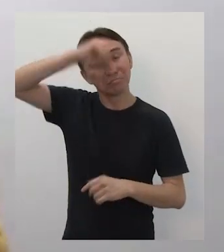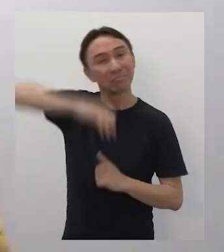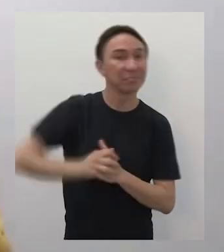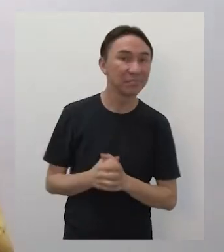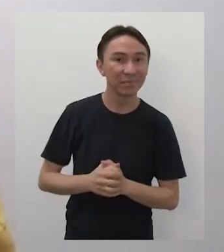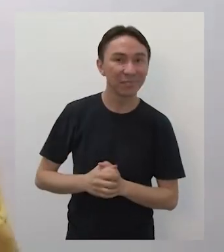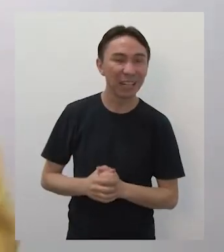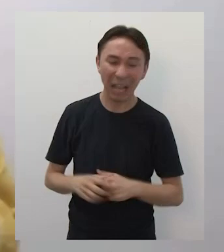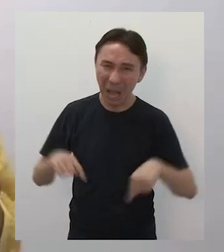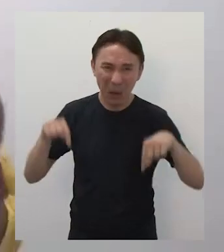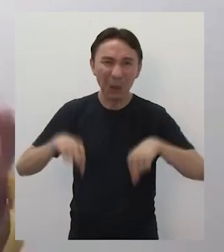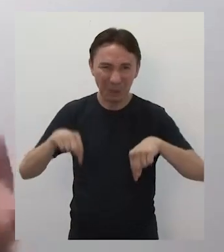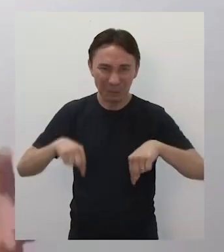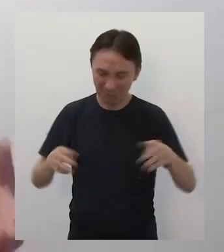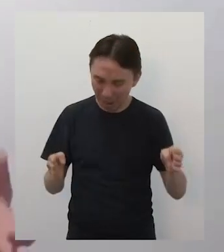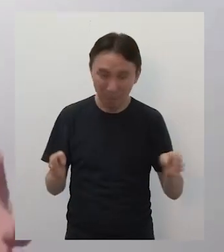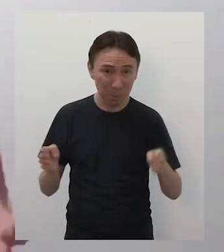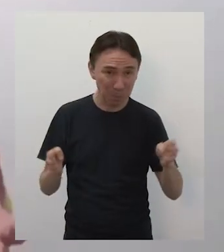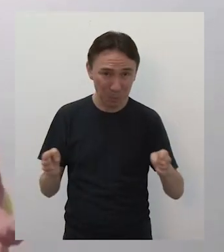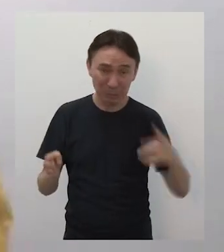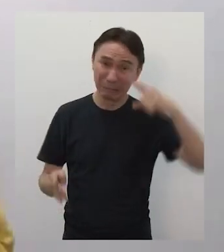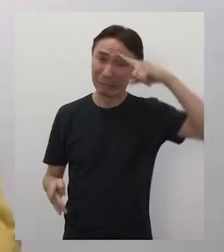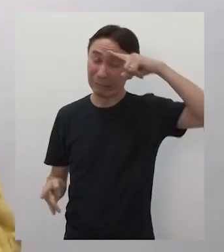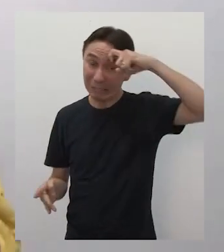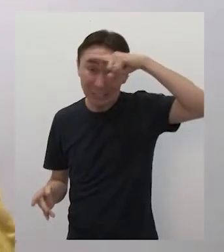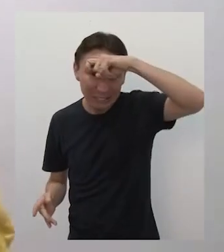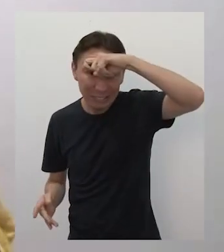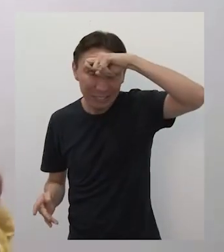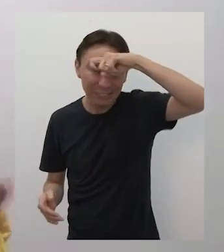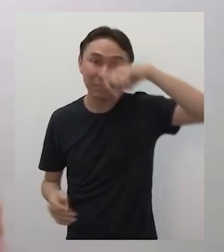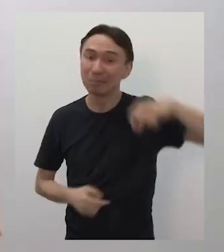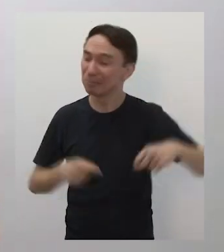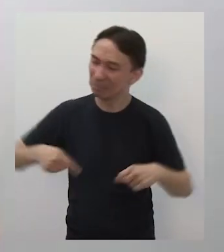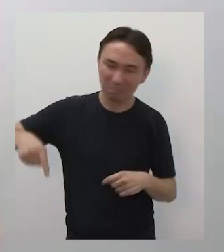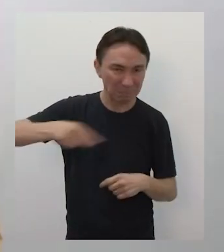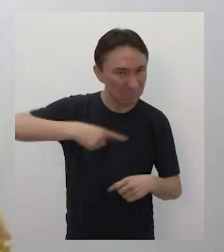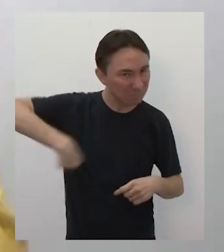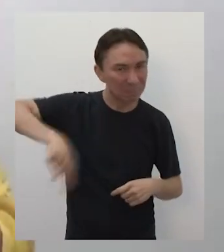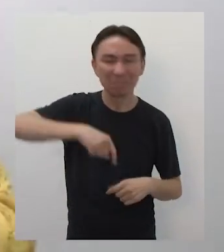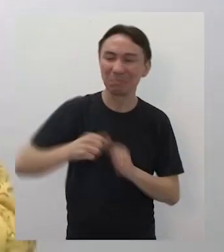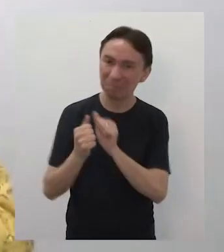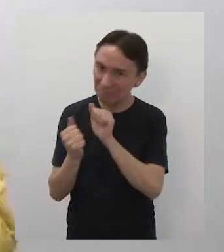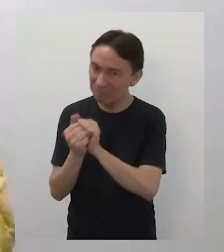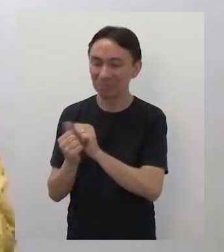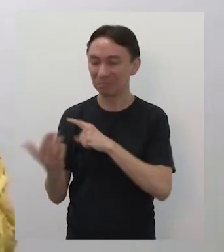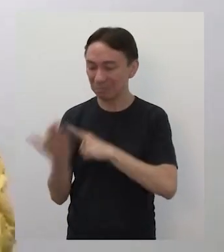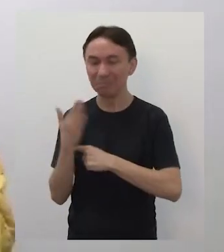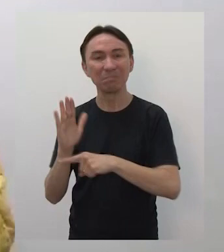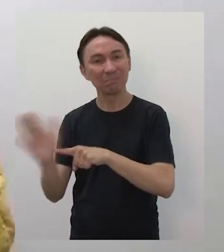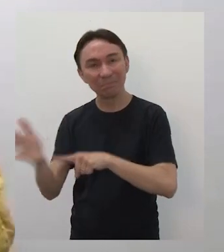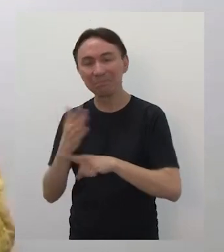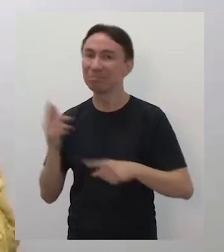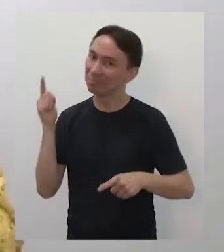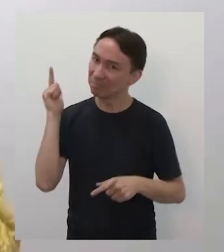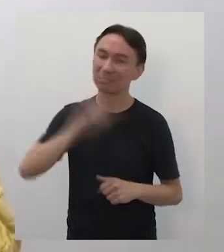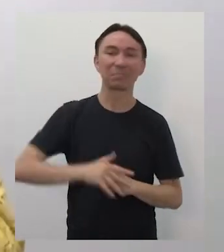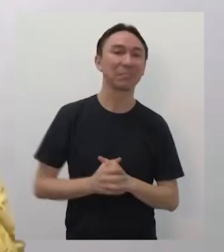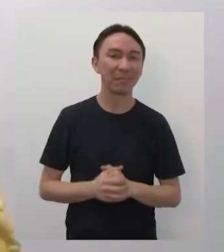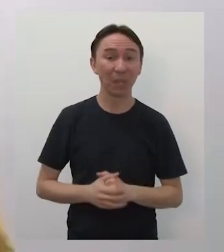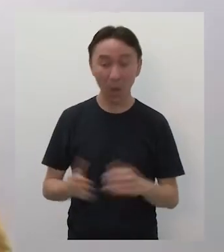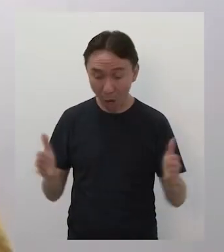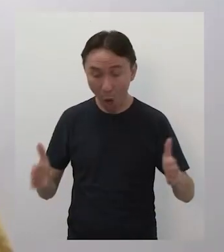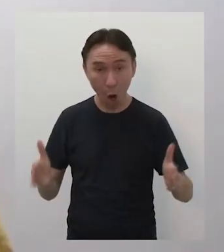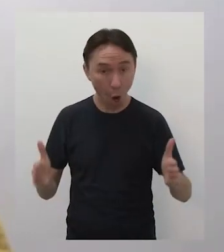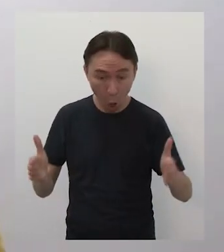momento difícil, complicado, né? Mesmo sendo complicado, eu, particularmente, estou